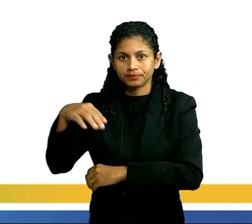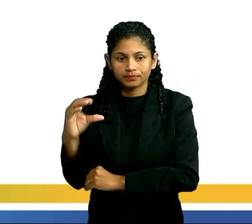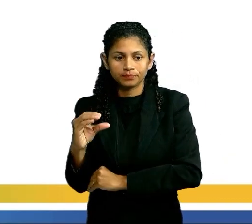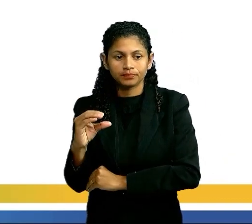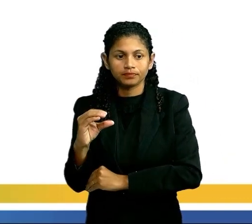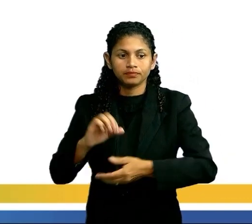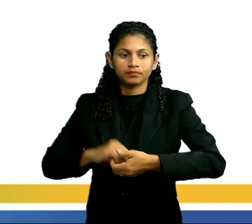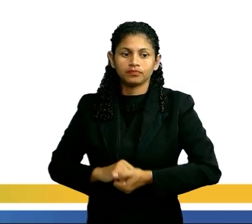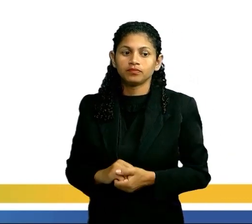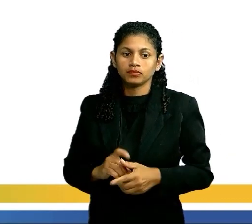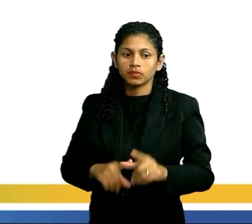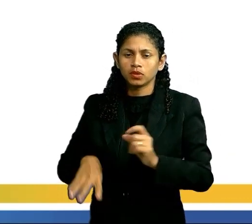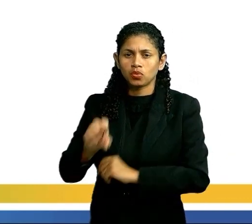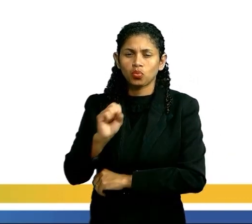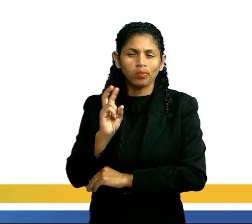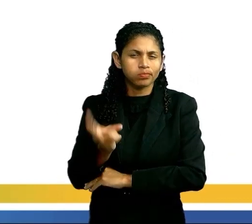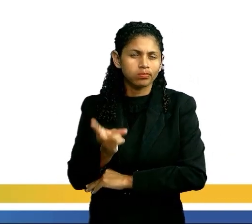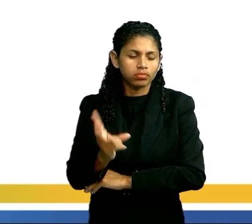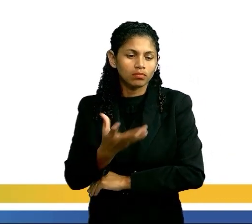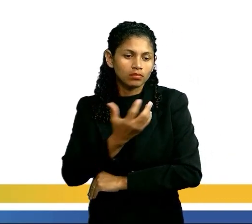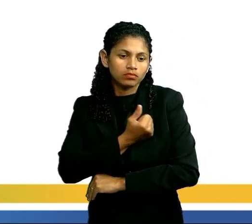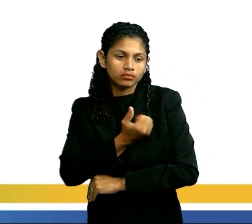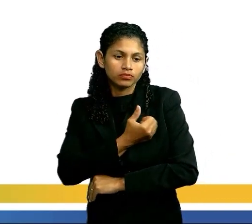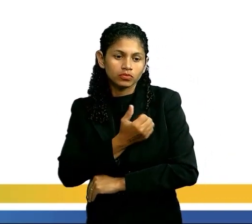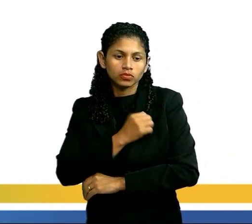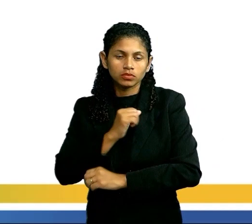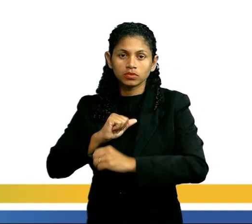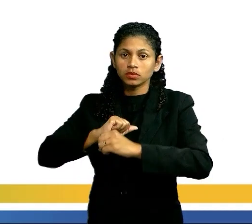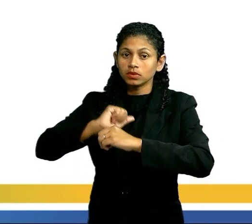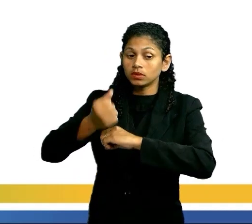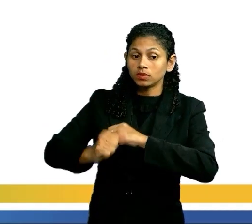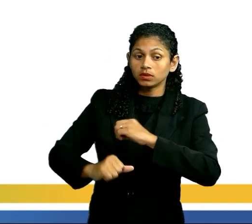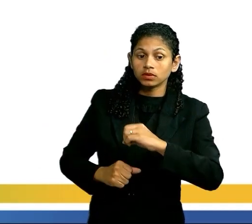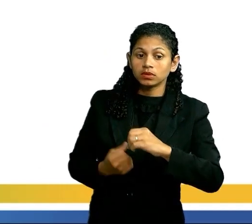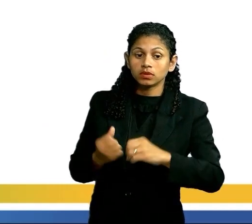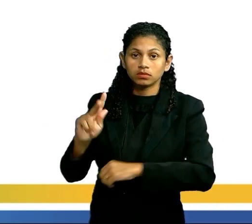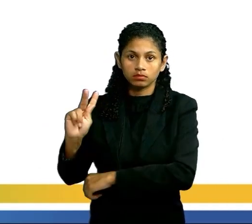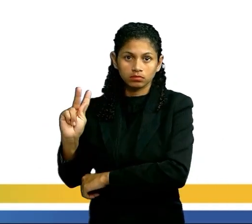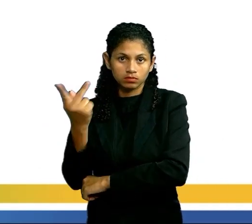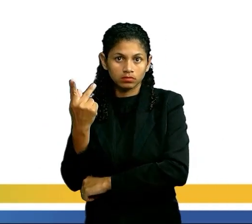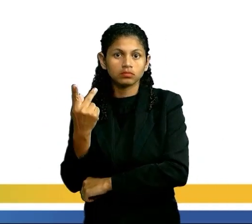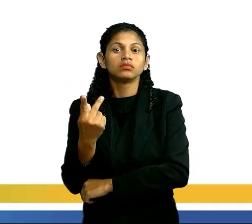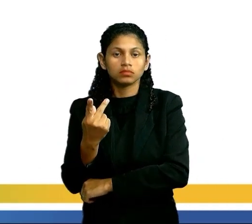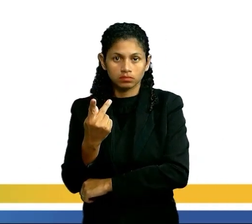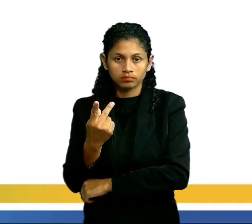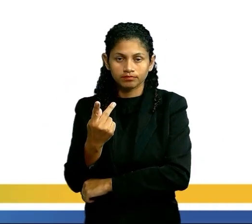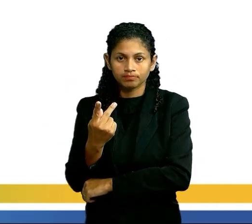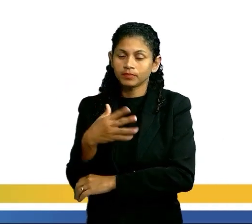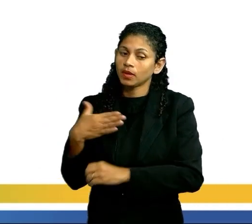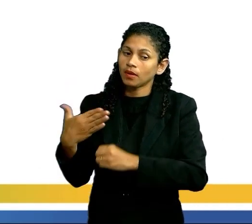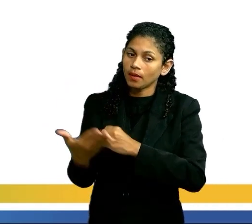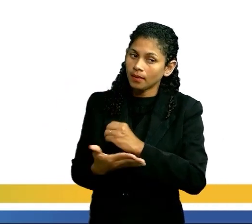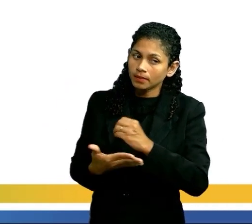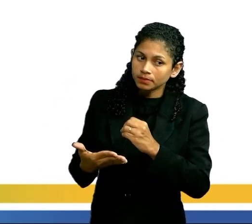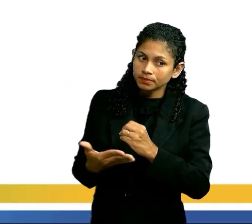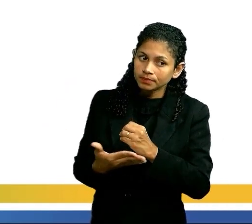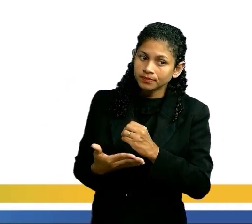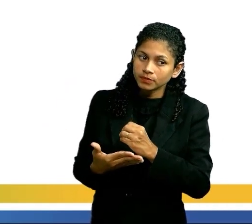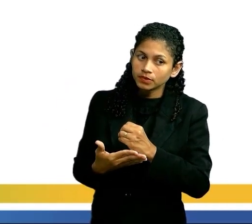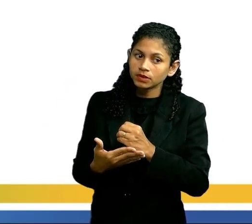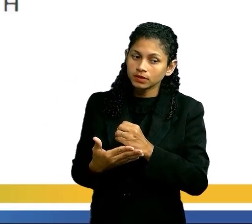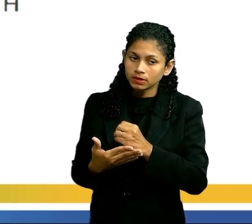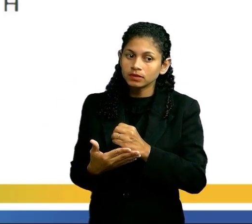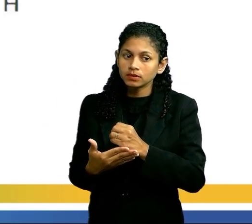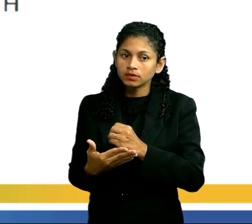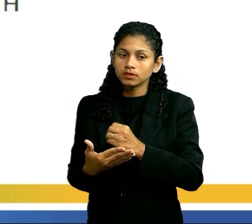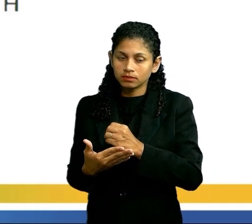o mesmo número de átomos de hidrogênio. Agora, aí, por consideração a alternativa E, eu vou ter